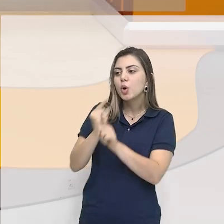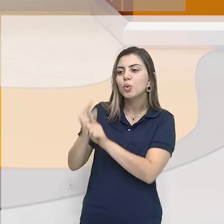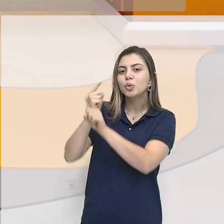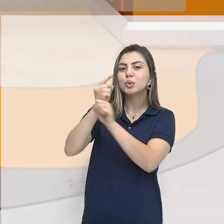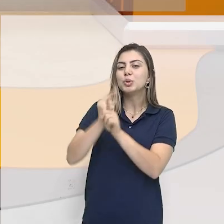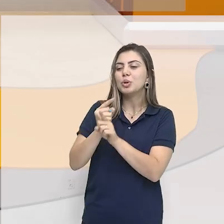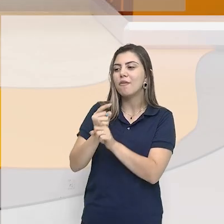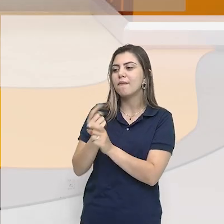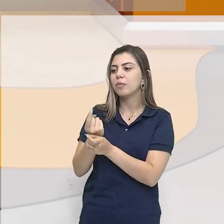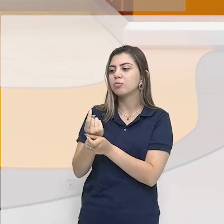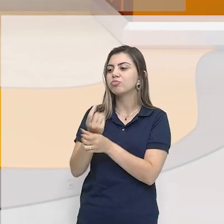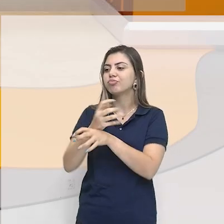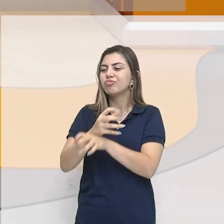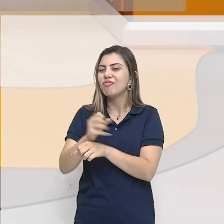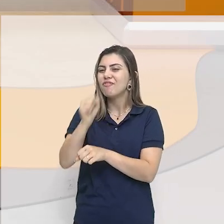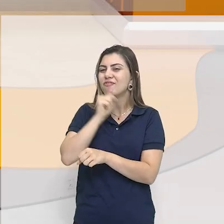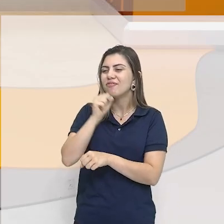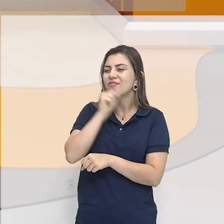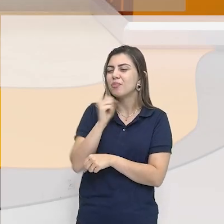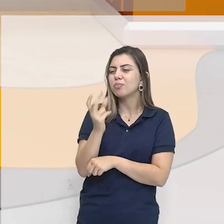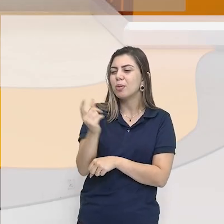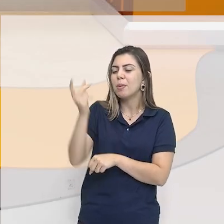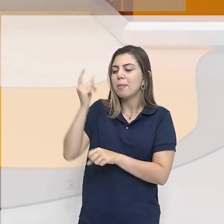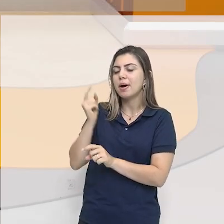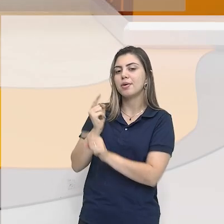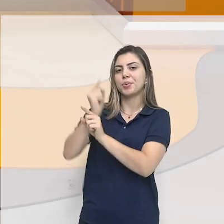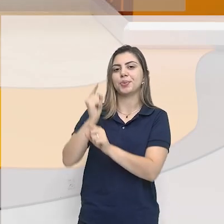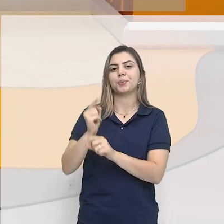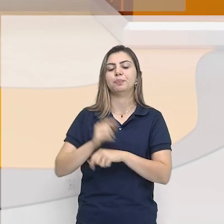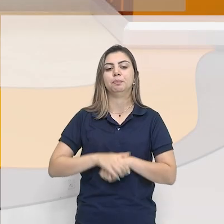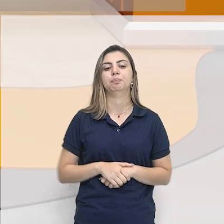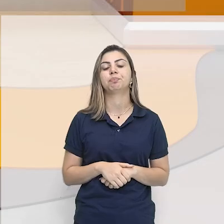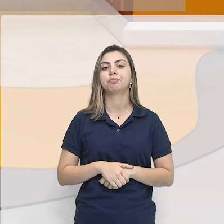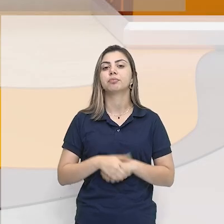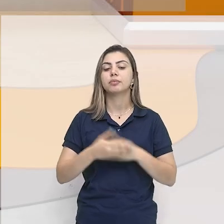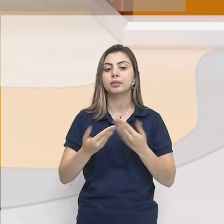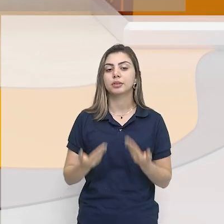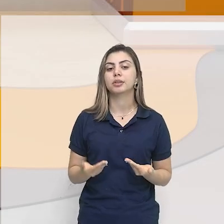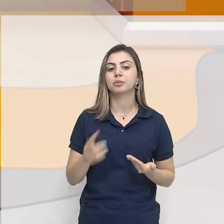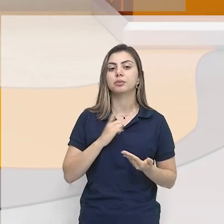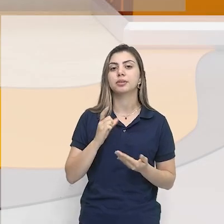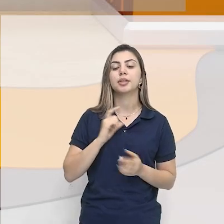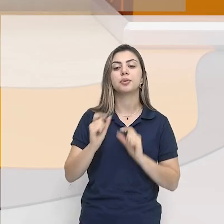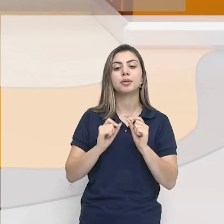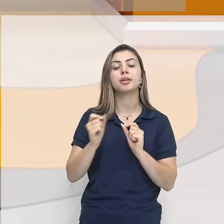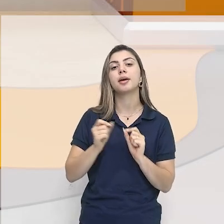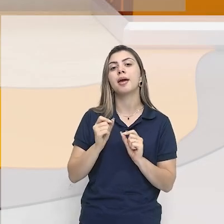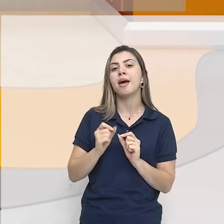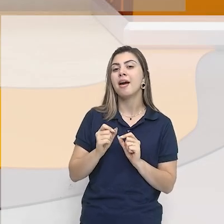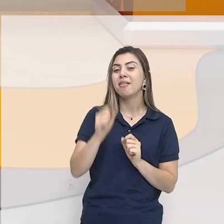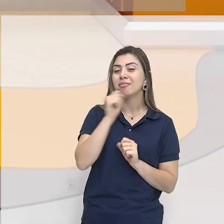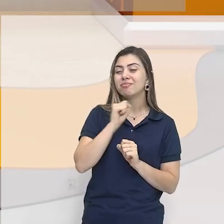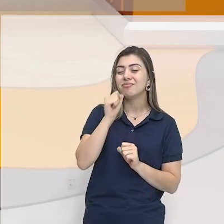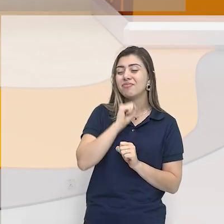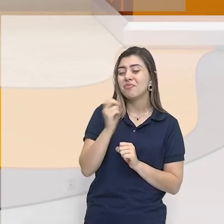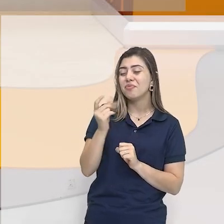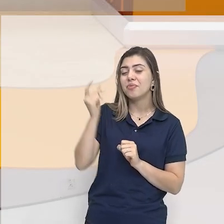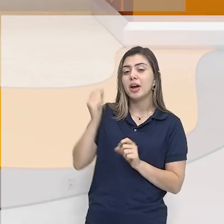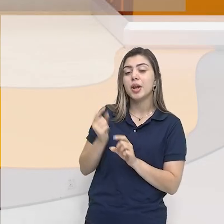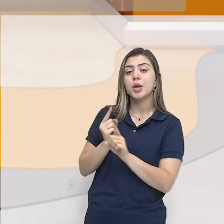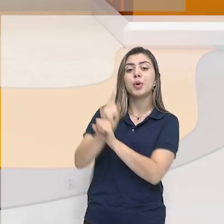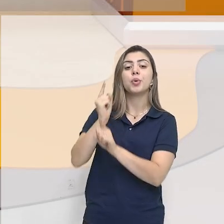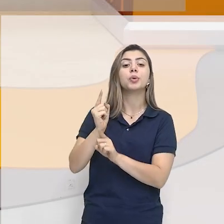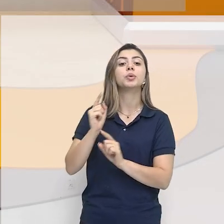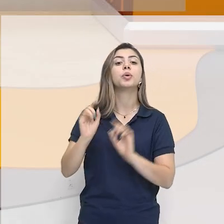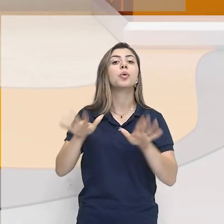mais antigos. Então, olha só, uma das espécies, né, antigas encontradas pelos estudiosos